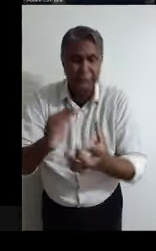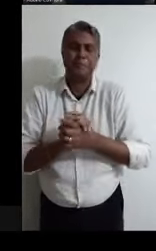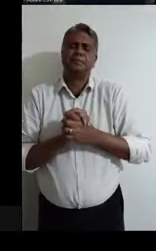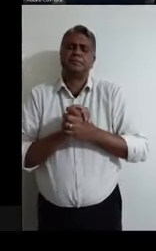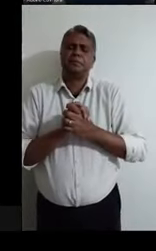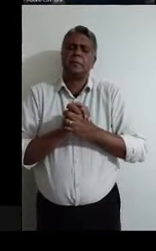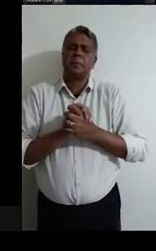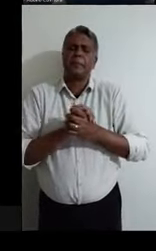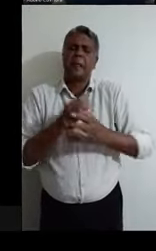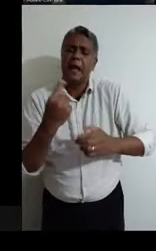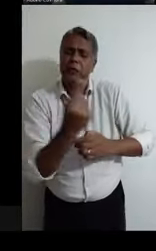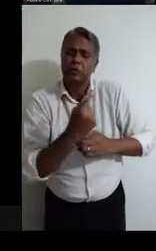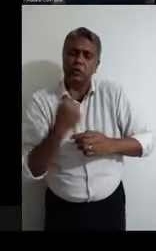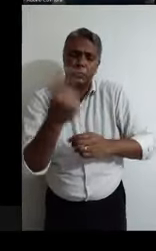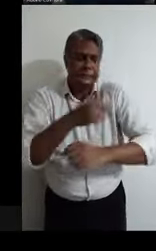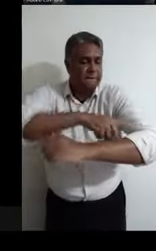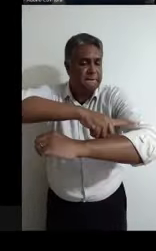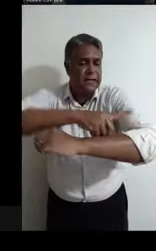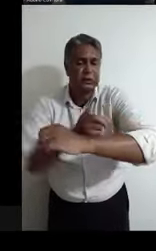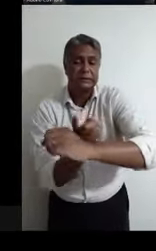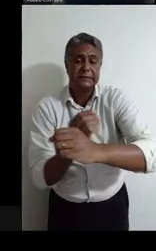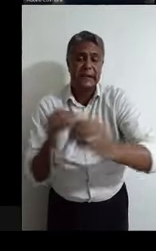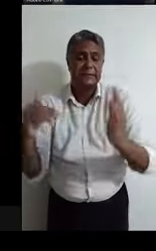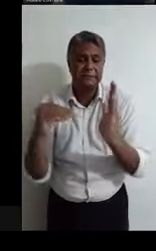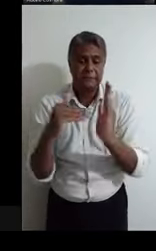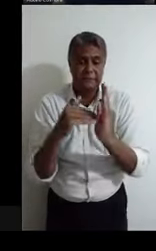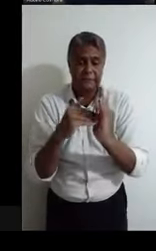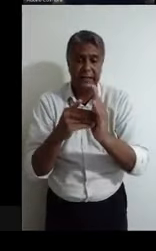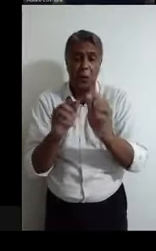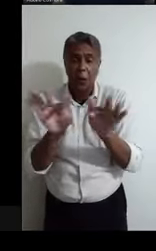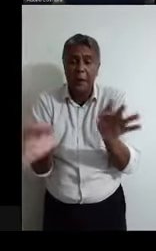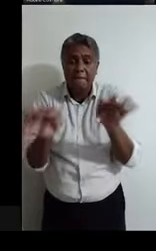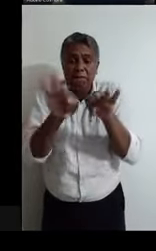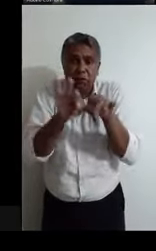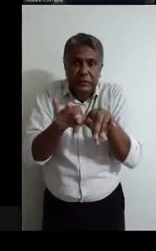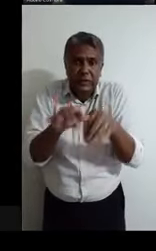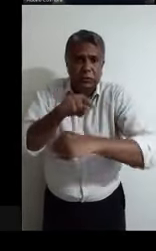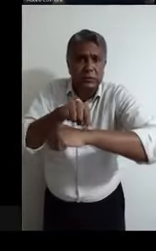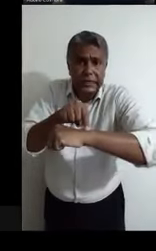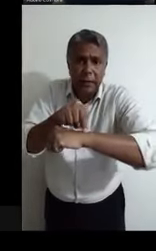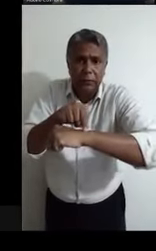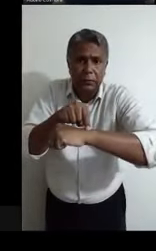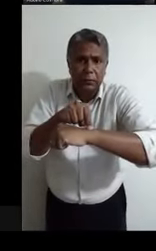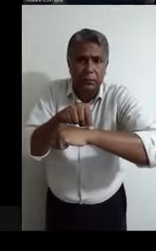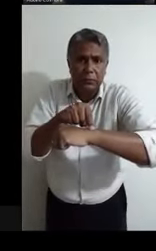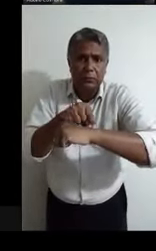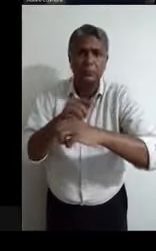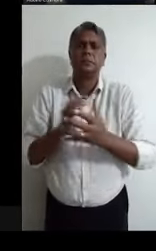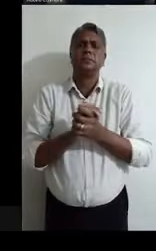nós expressamos a velocidade final em função do tempo. Substituindo isso na equação do